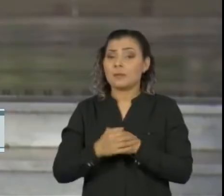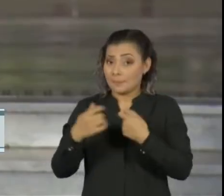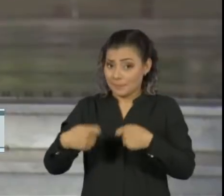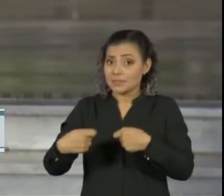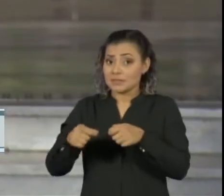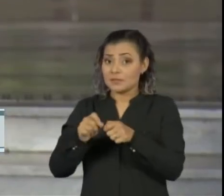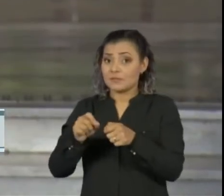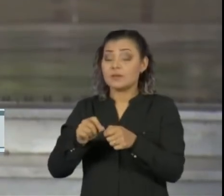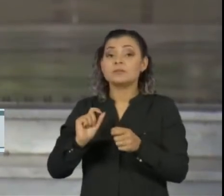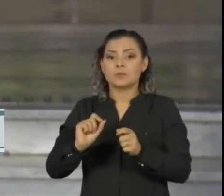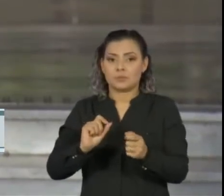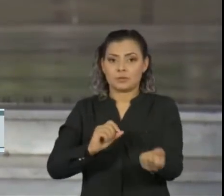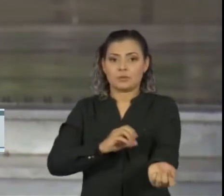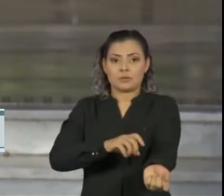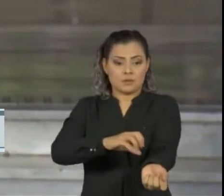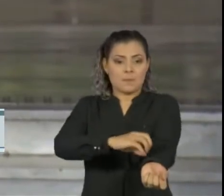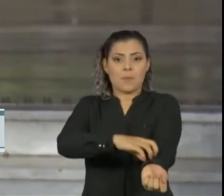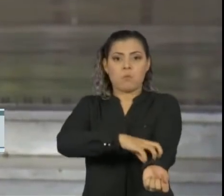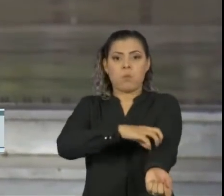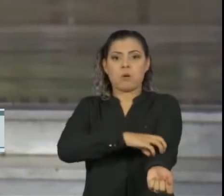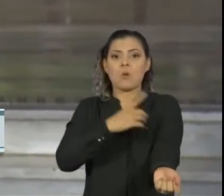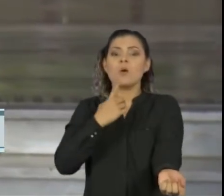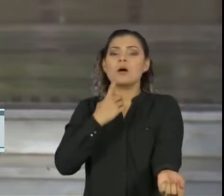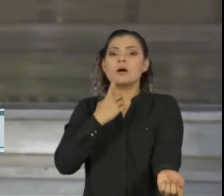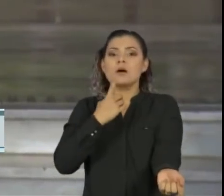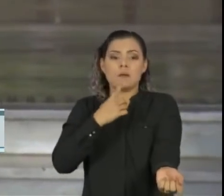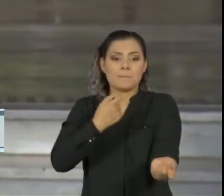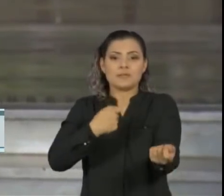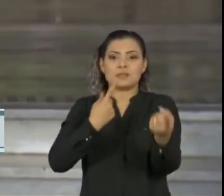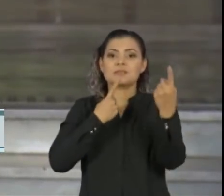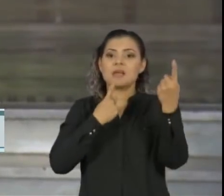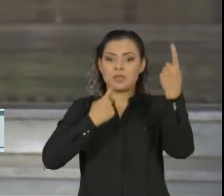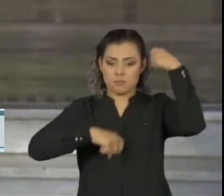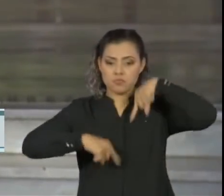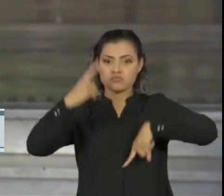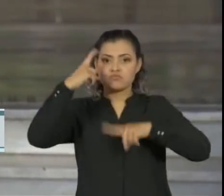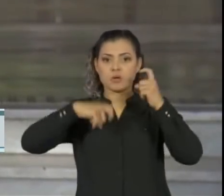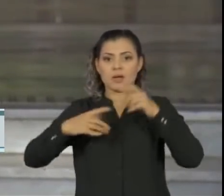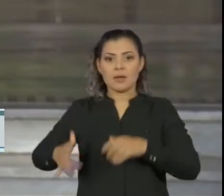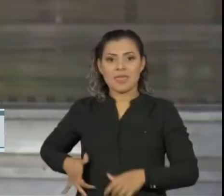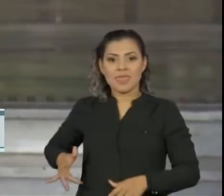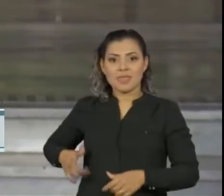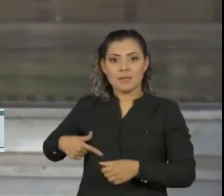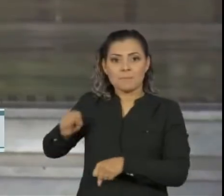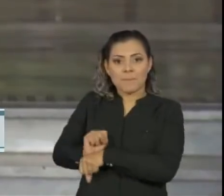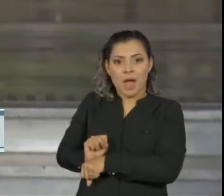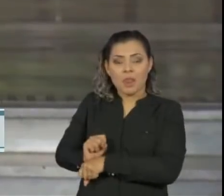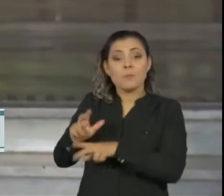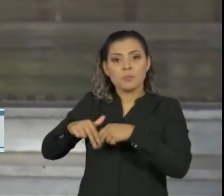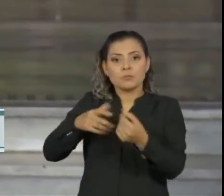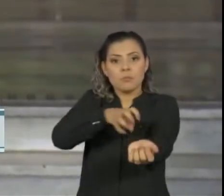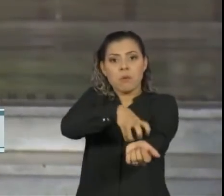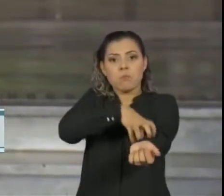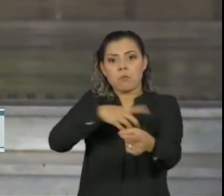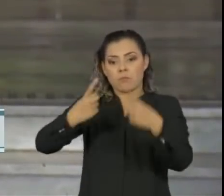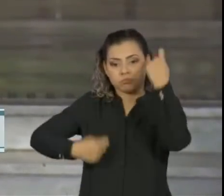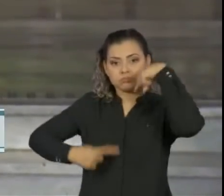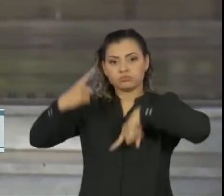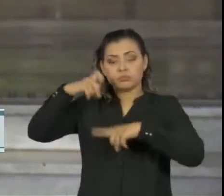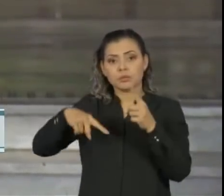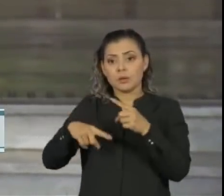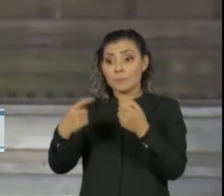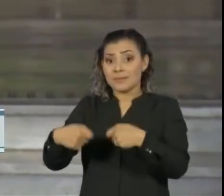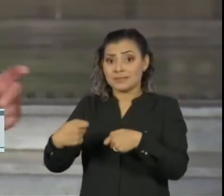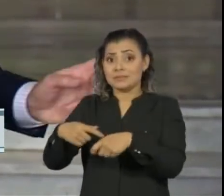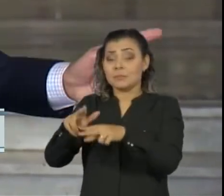fazer hemodiálise. E, ao mesmo tempo, chegou a informação, né, de que o Ministério da Saúde cortou aí 12 milhões de reais para